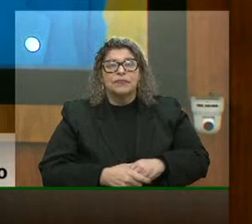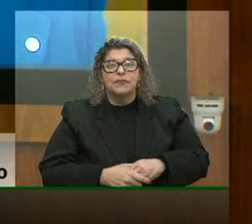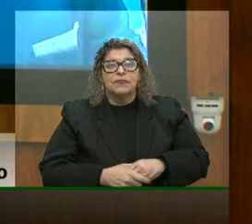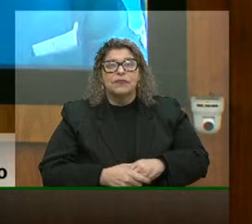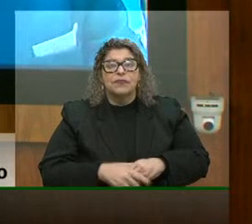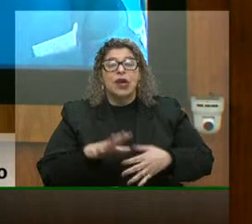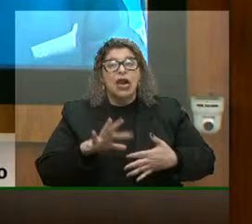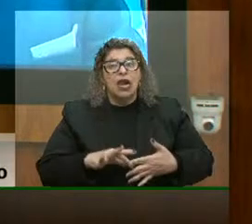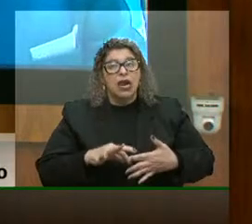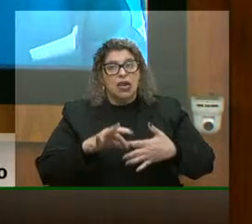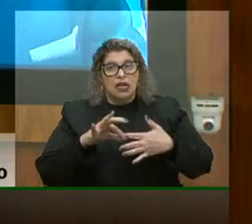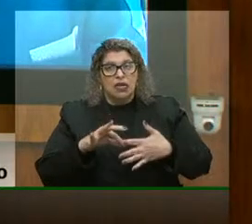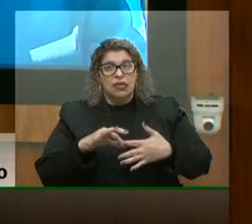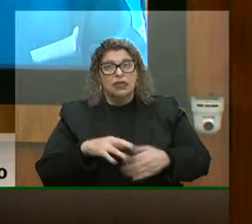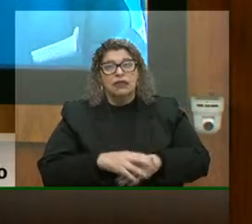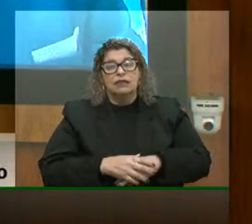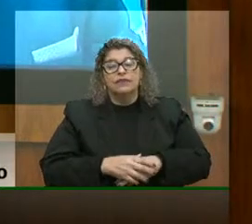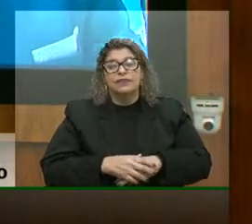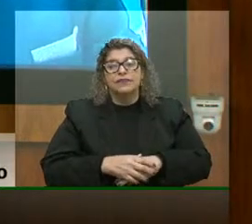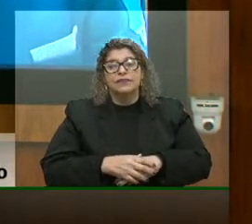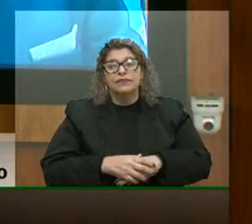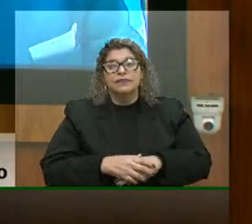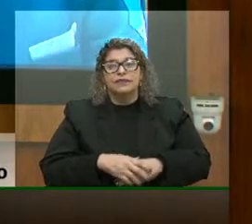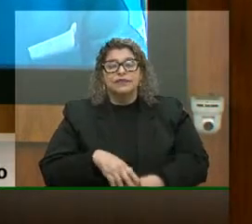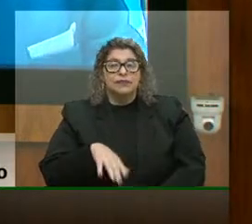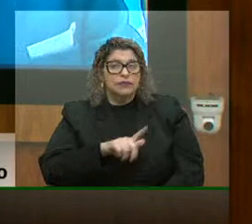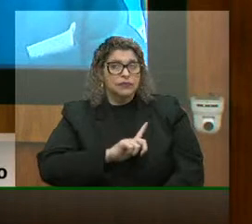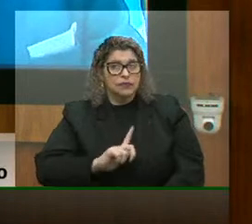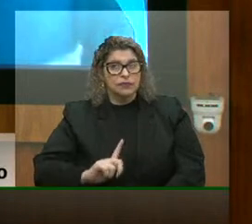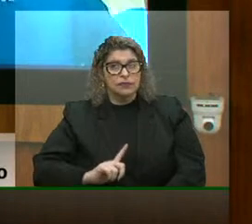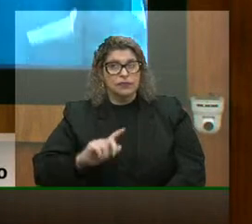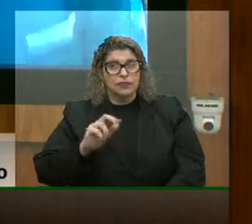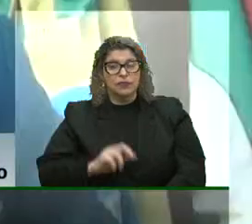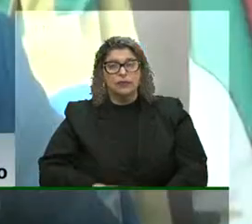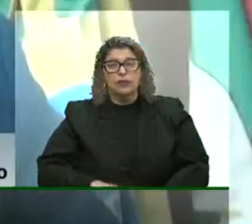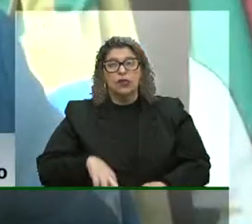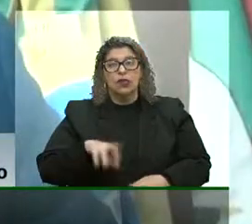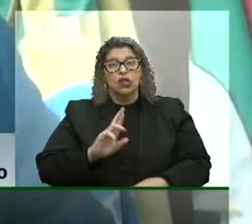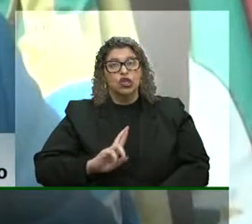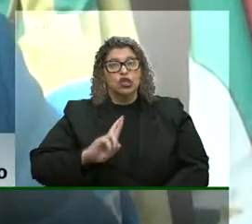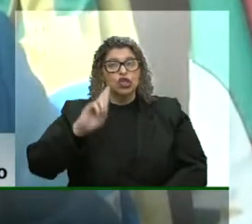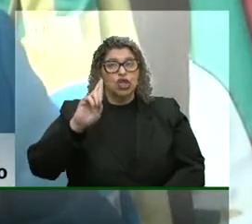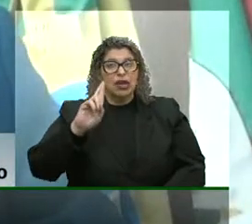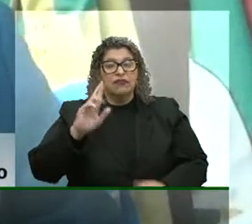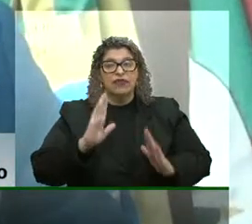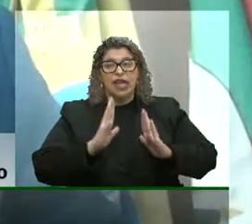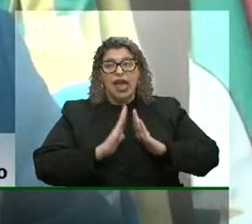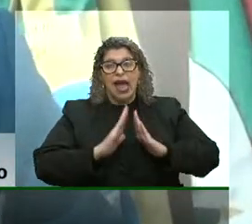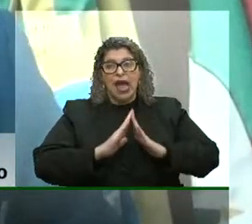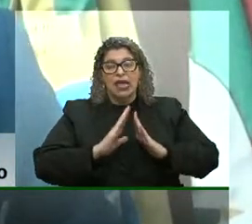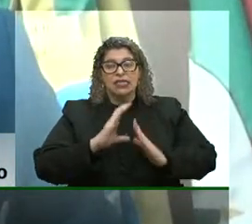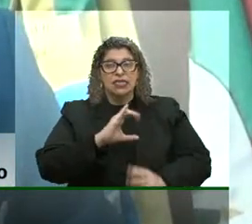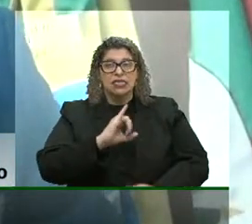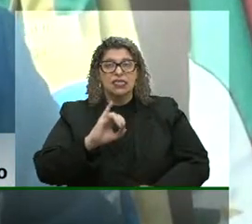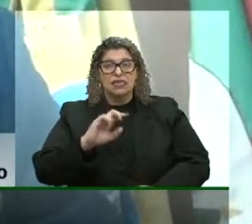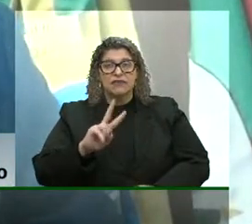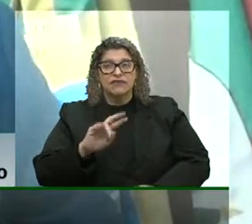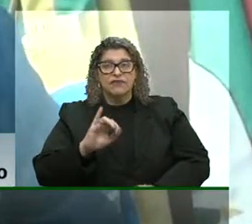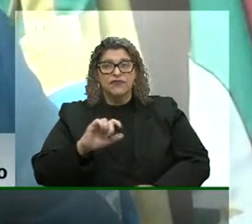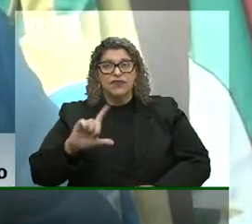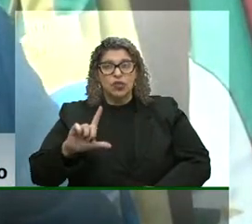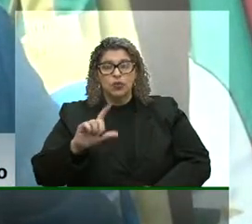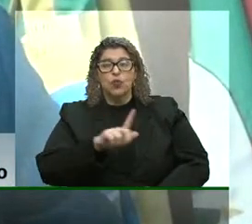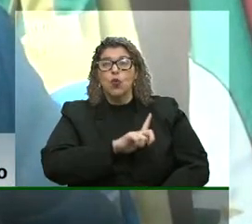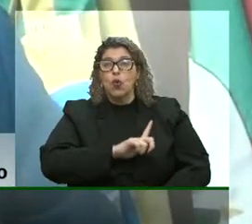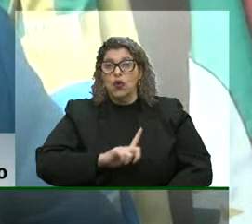o líder do governo, Frederico, o chefe da Casa Civil, Otmar Vivian, e o governo,